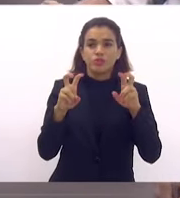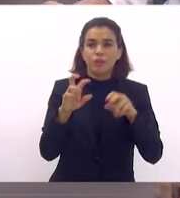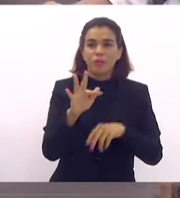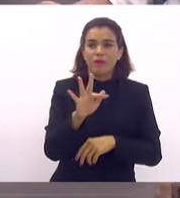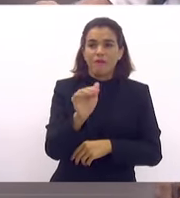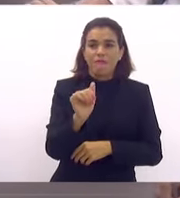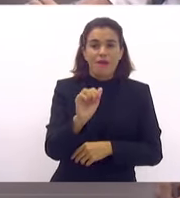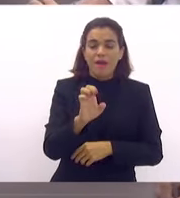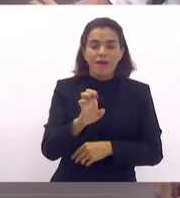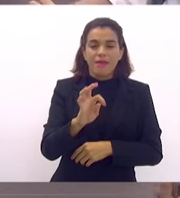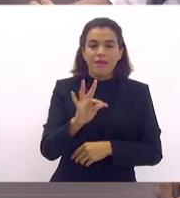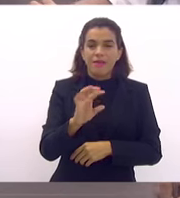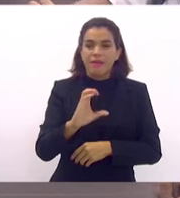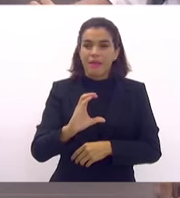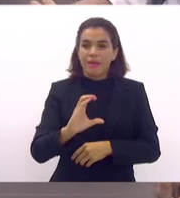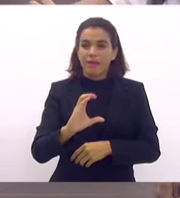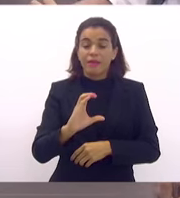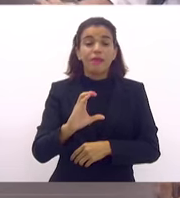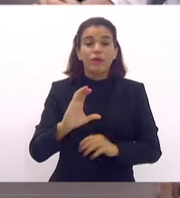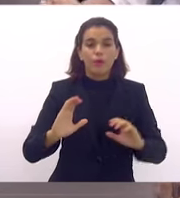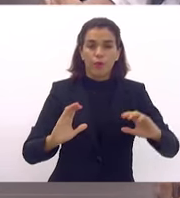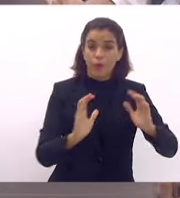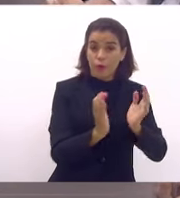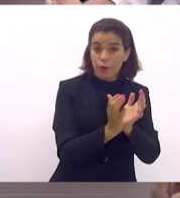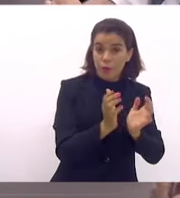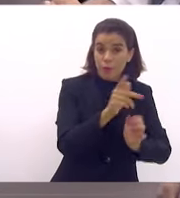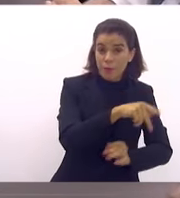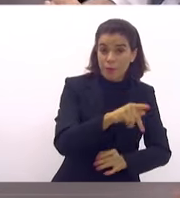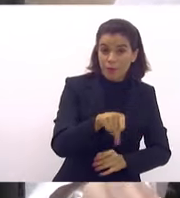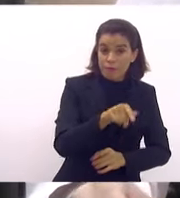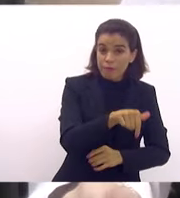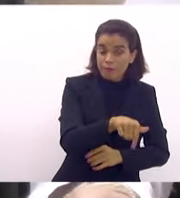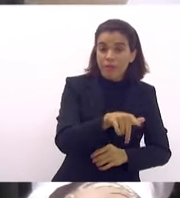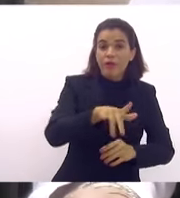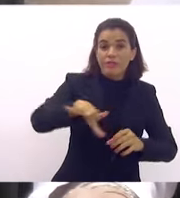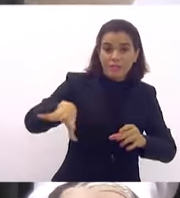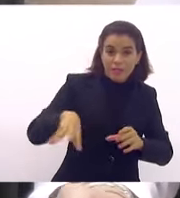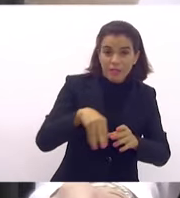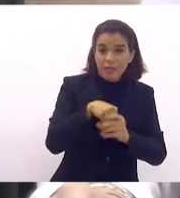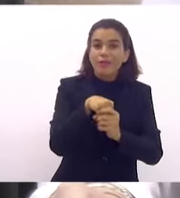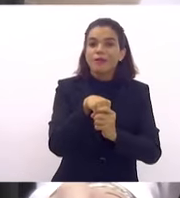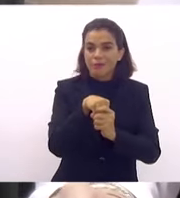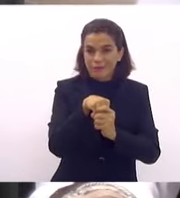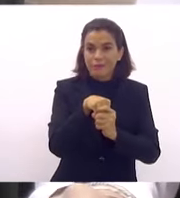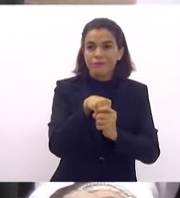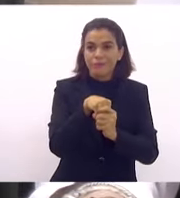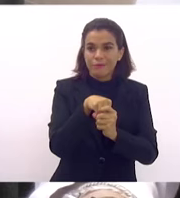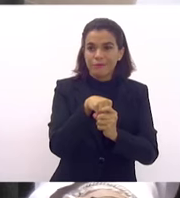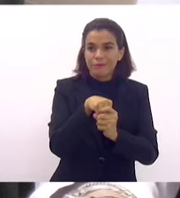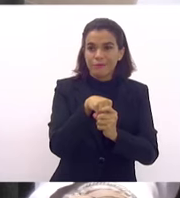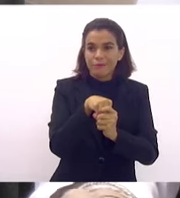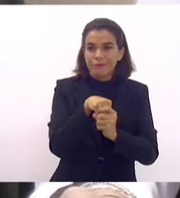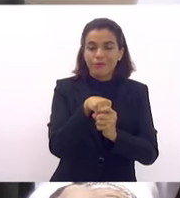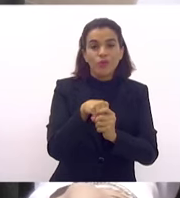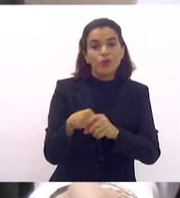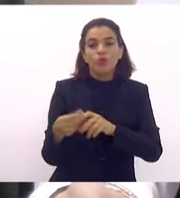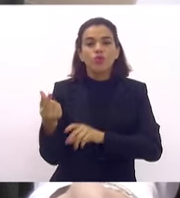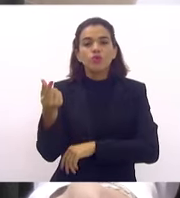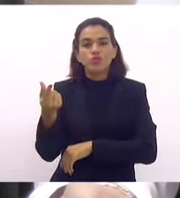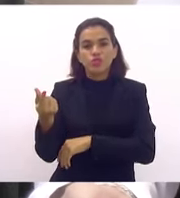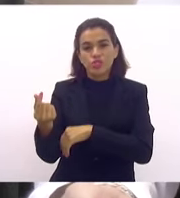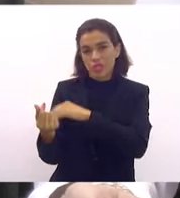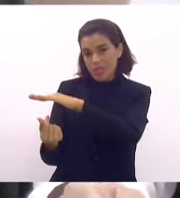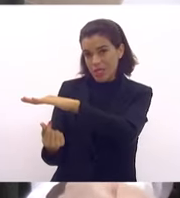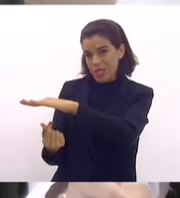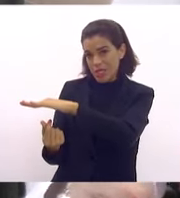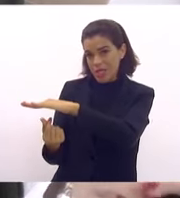Então, o grupo da FAITEC, os professores da FAITEC, serão incluídos, né, nesse fundo, né,